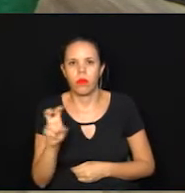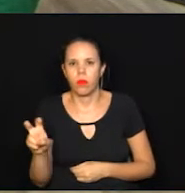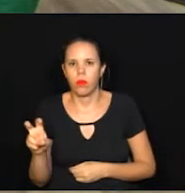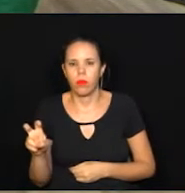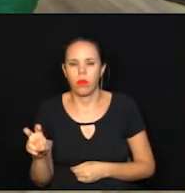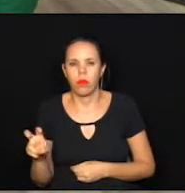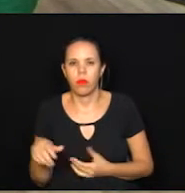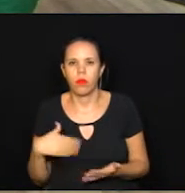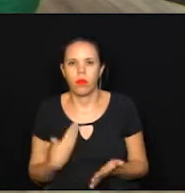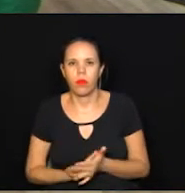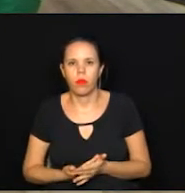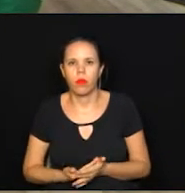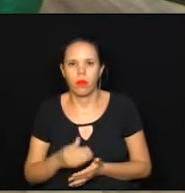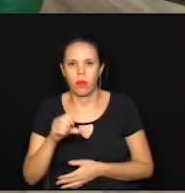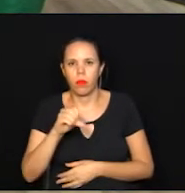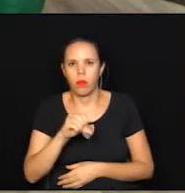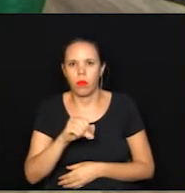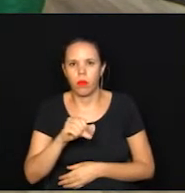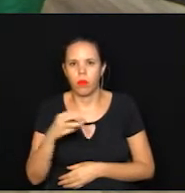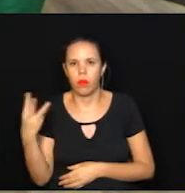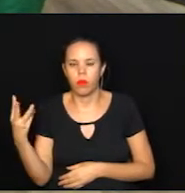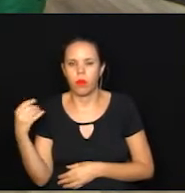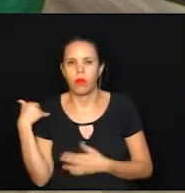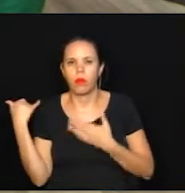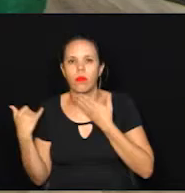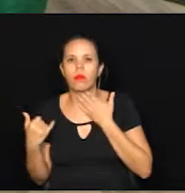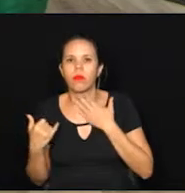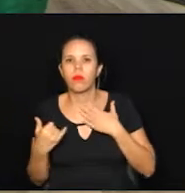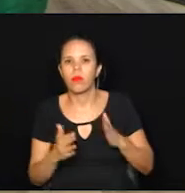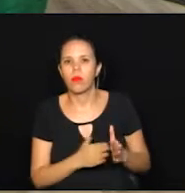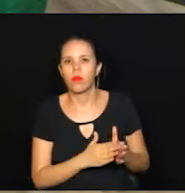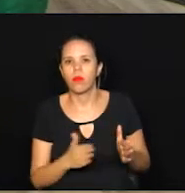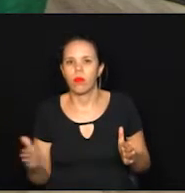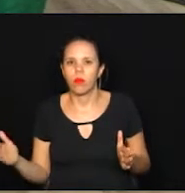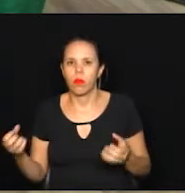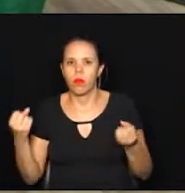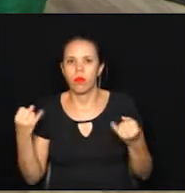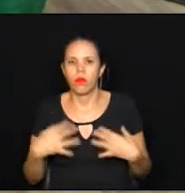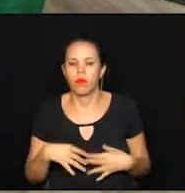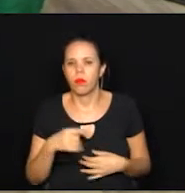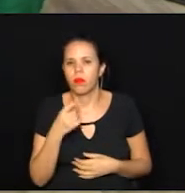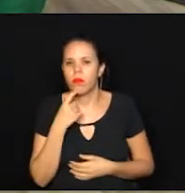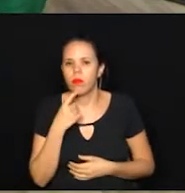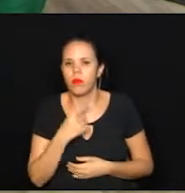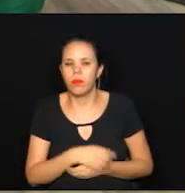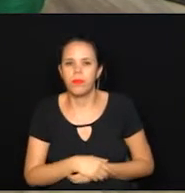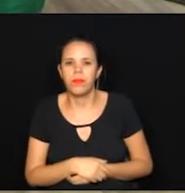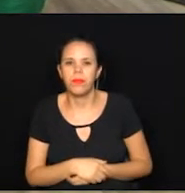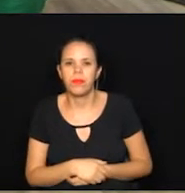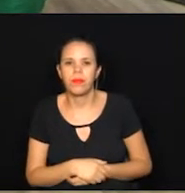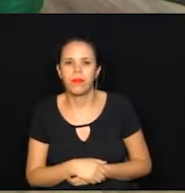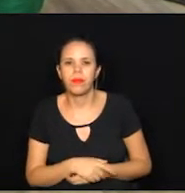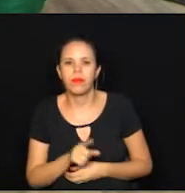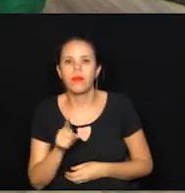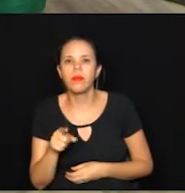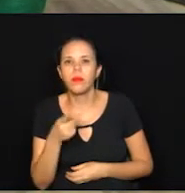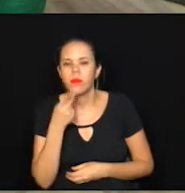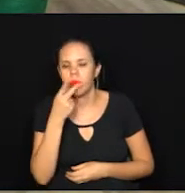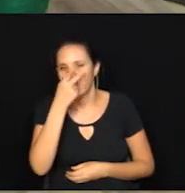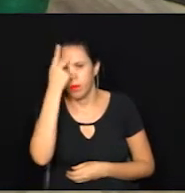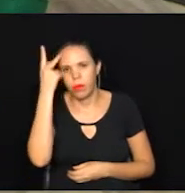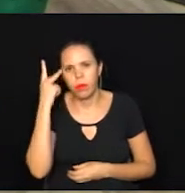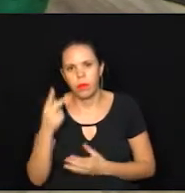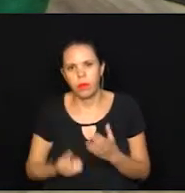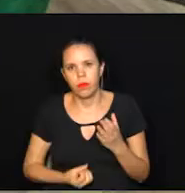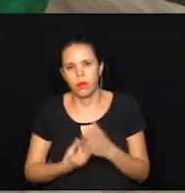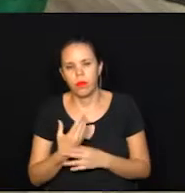35 a 93 anos nesse último relatório de Campinas, e é isso que você falou. As pessoas, o que